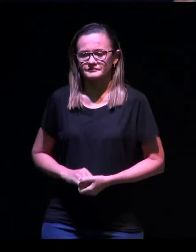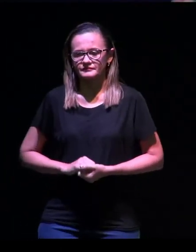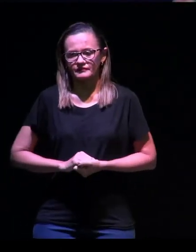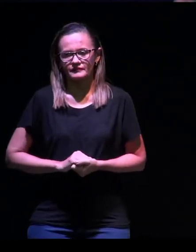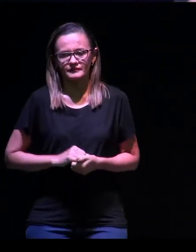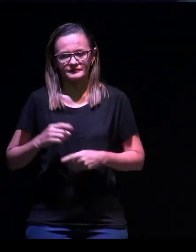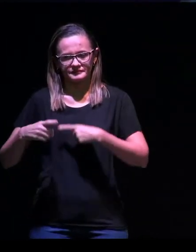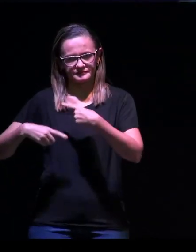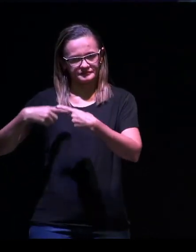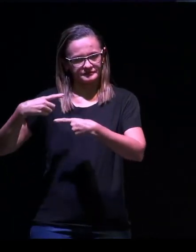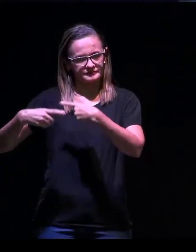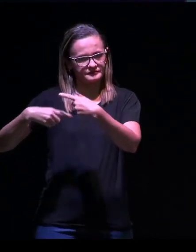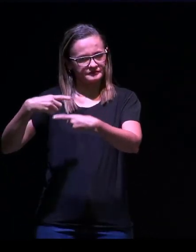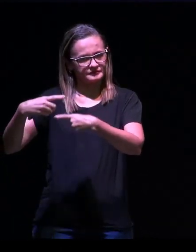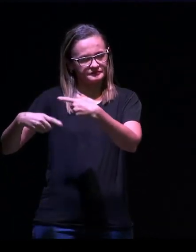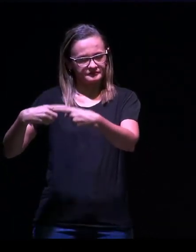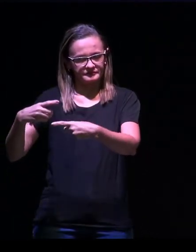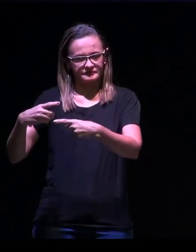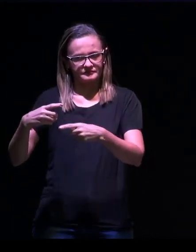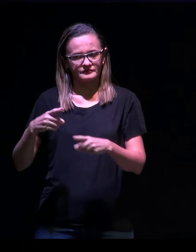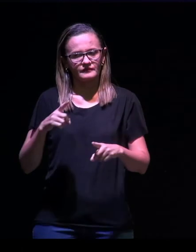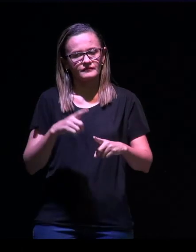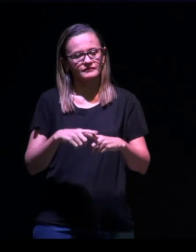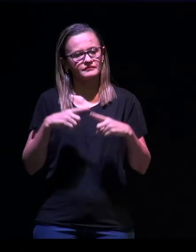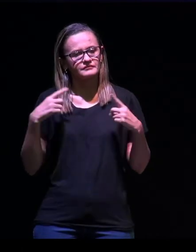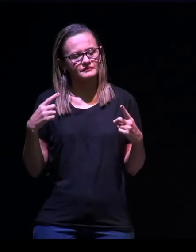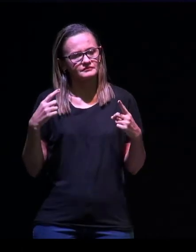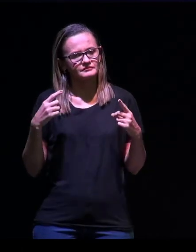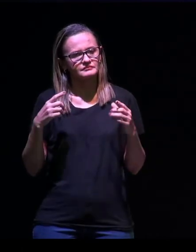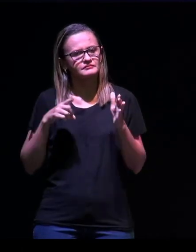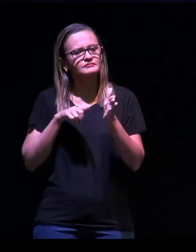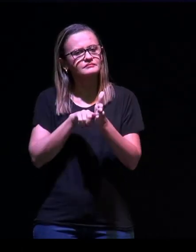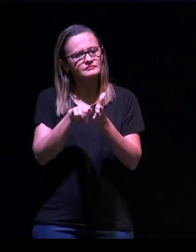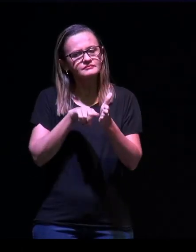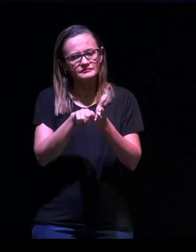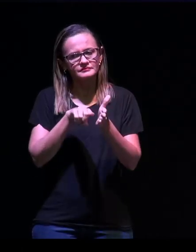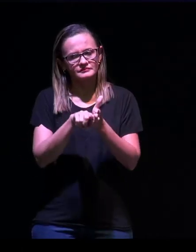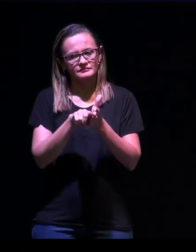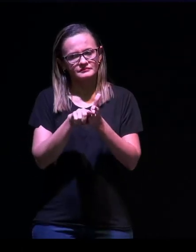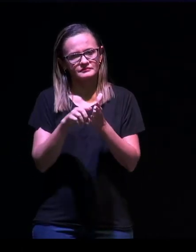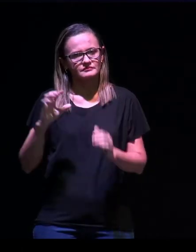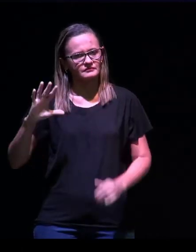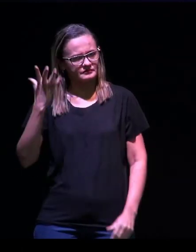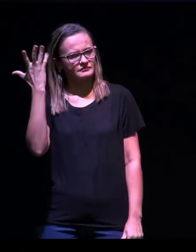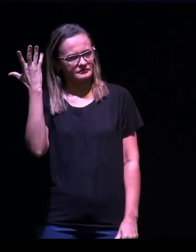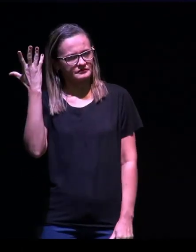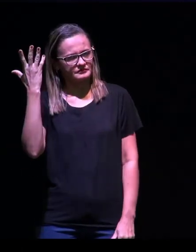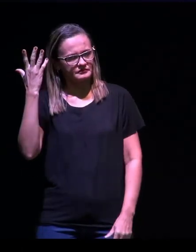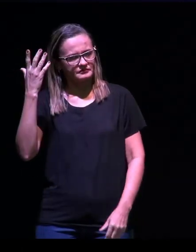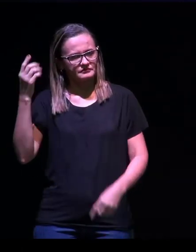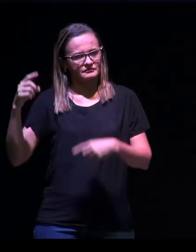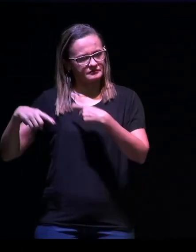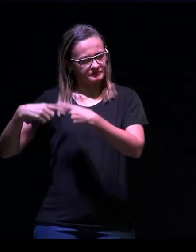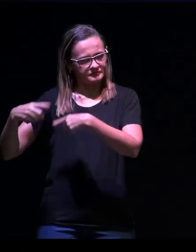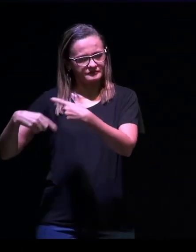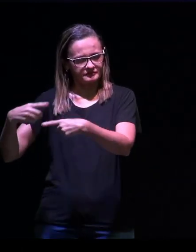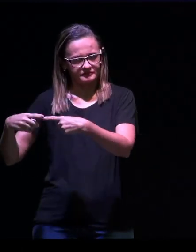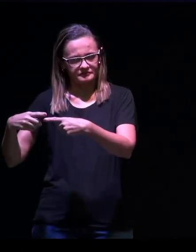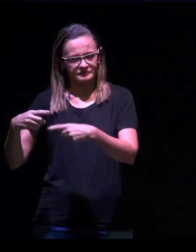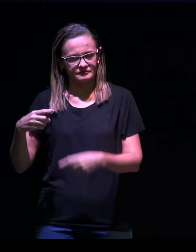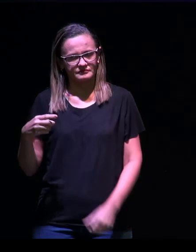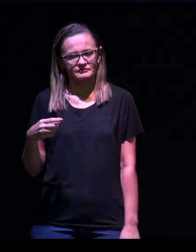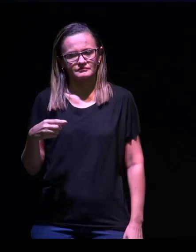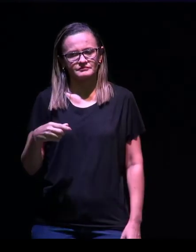deles. Mas eu lhe pergunto, aconteceu na geração deles? Não. Jesus estava falando